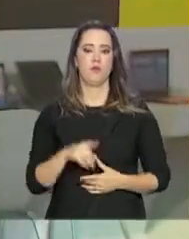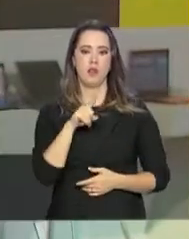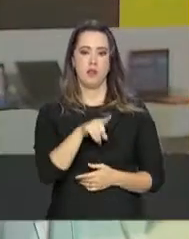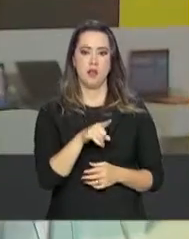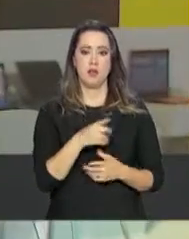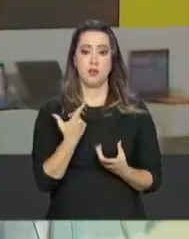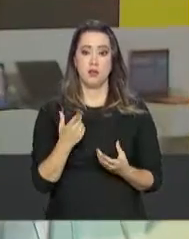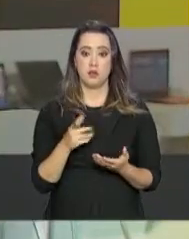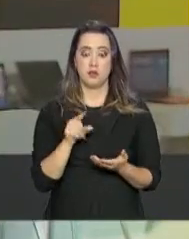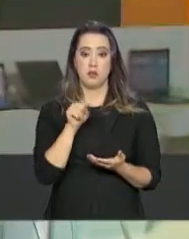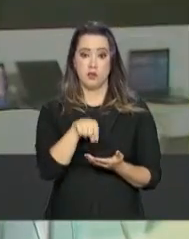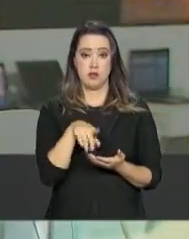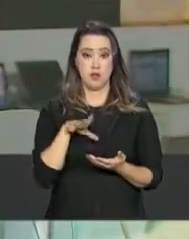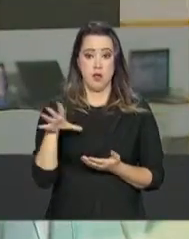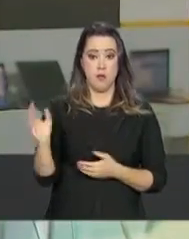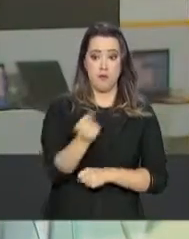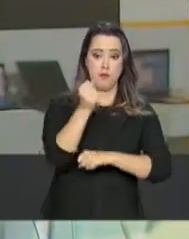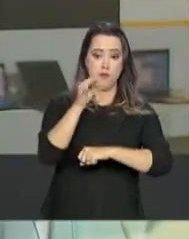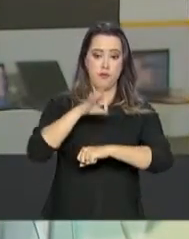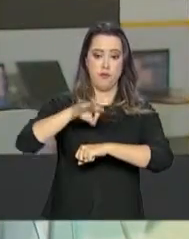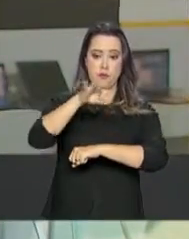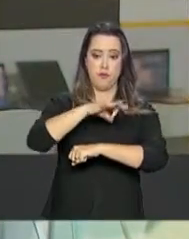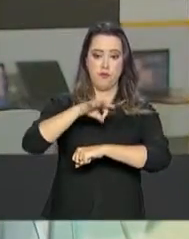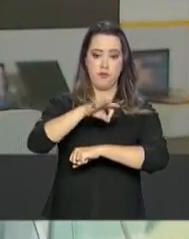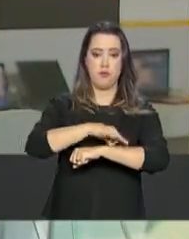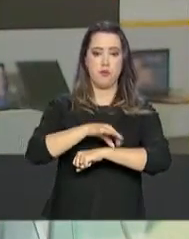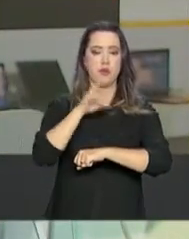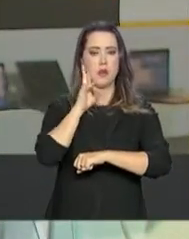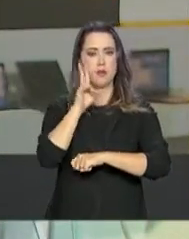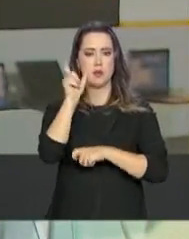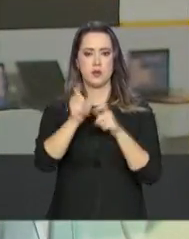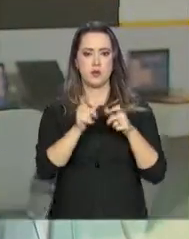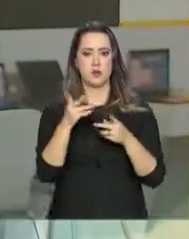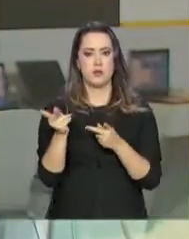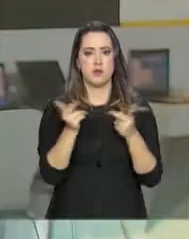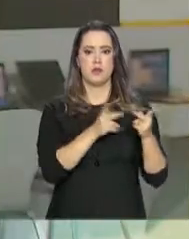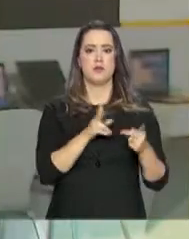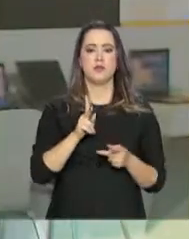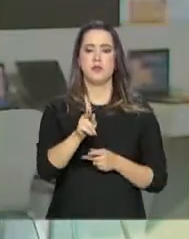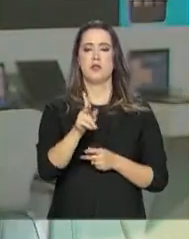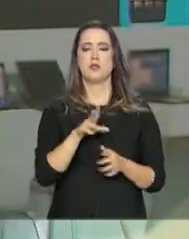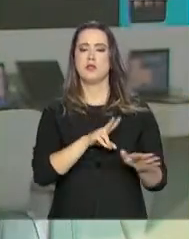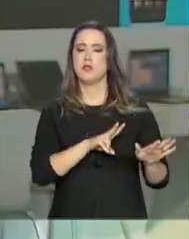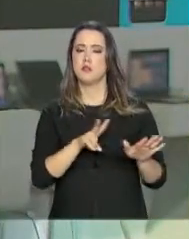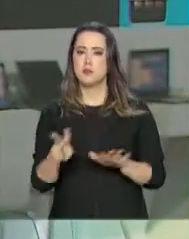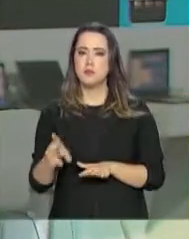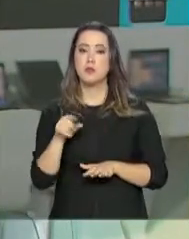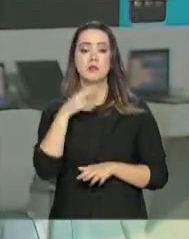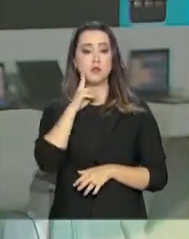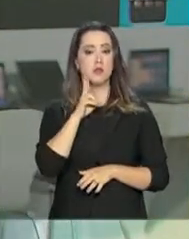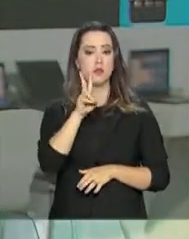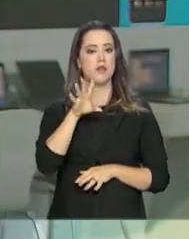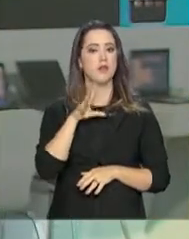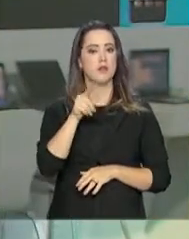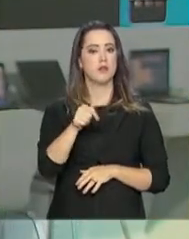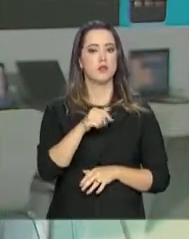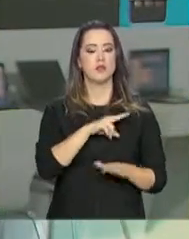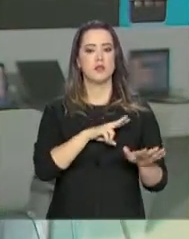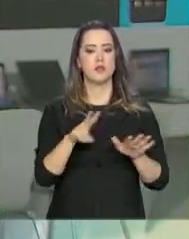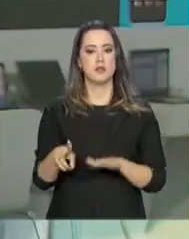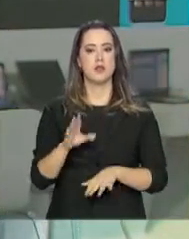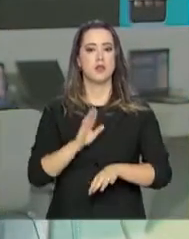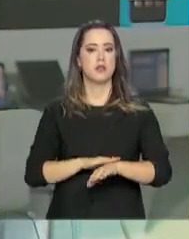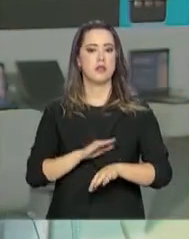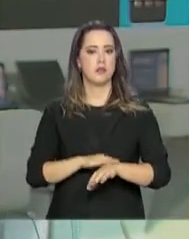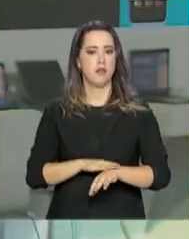mosquito o agente de campo a pessoa designada fazer as vistorias ela vai visitar as armadilhas semanalmente ela vai levantar toda semana em tempo